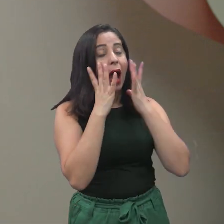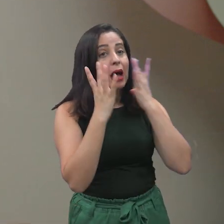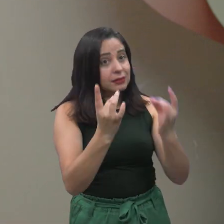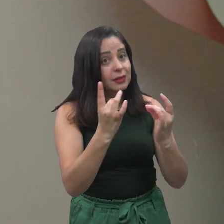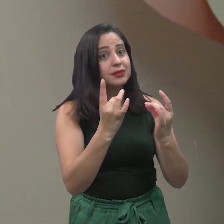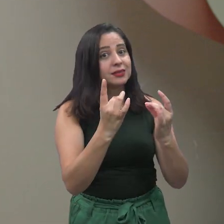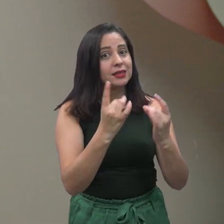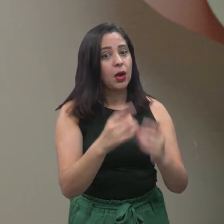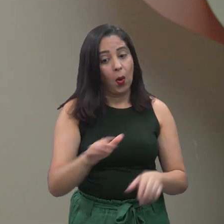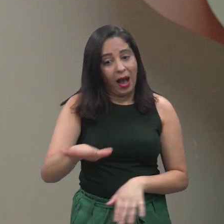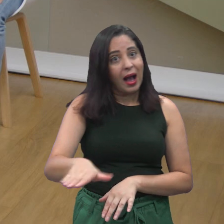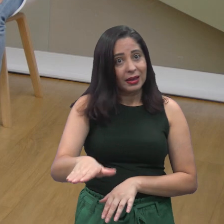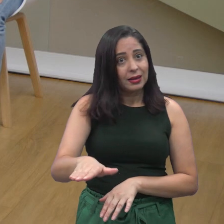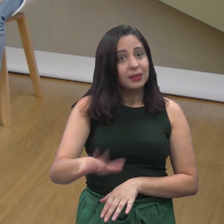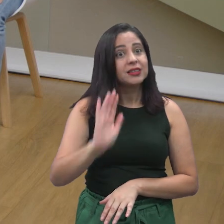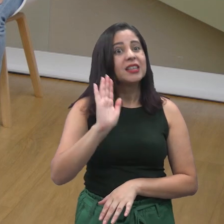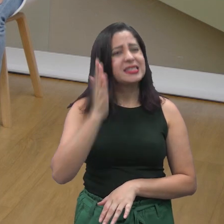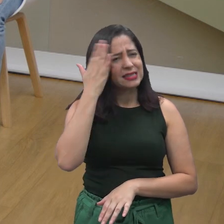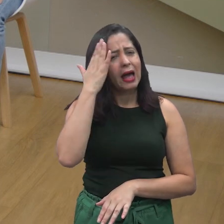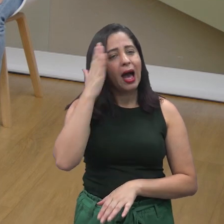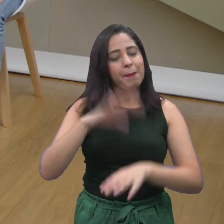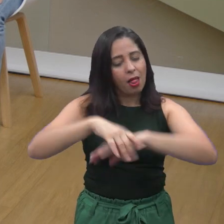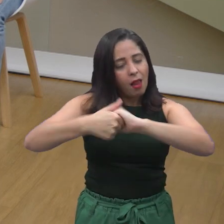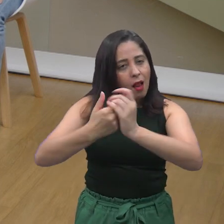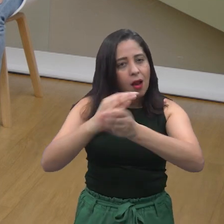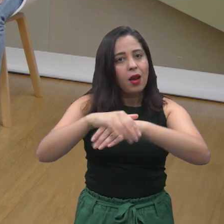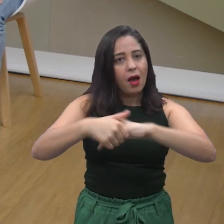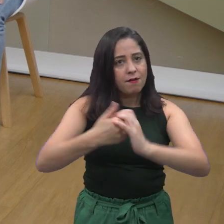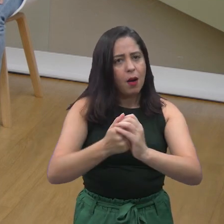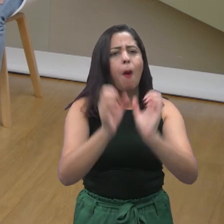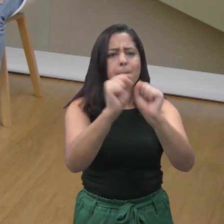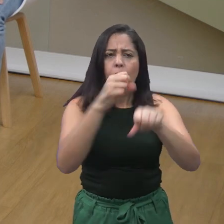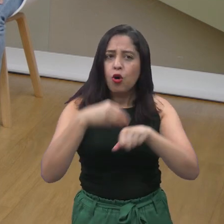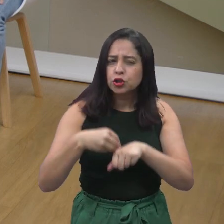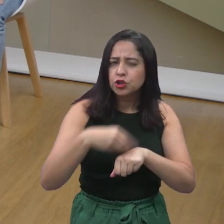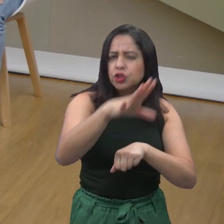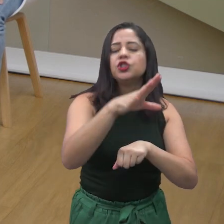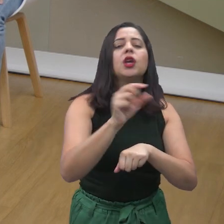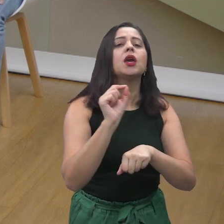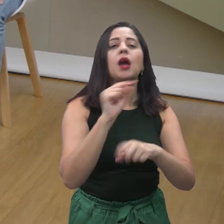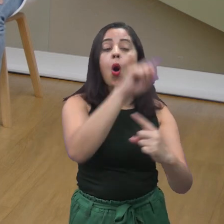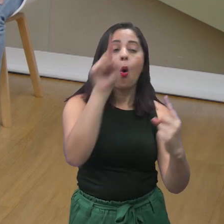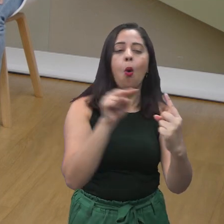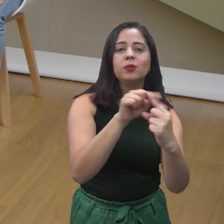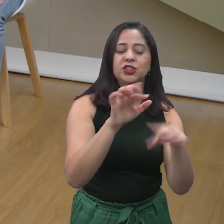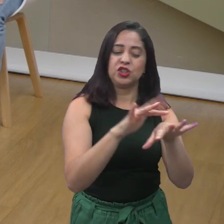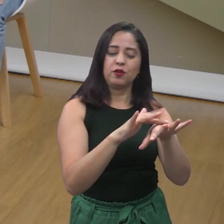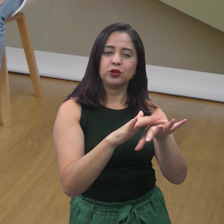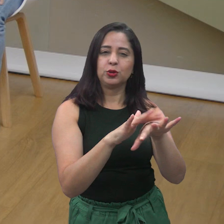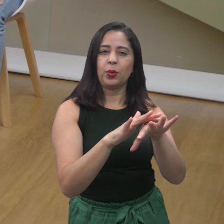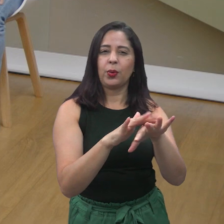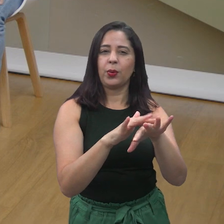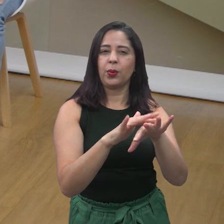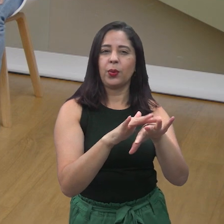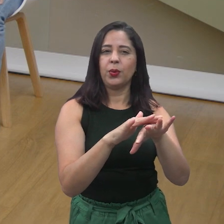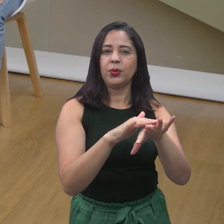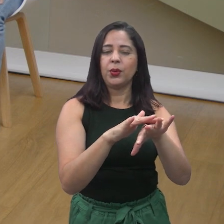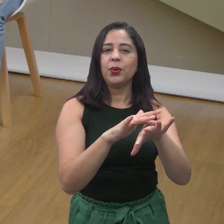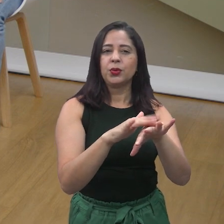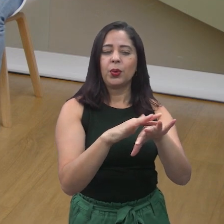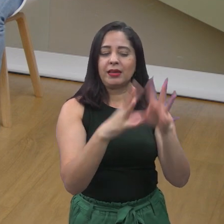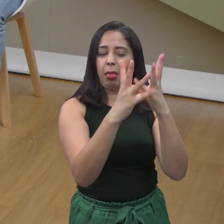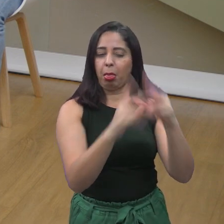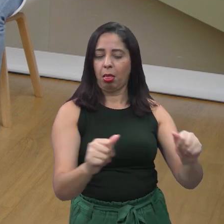precisa lavar as mãozinhas. Mas para a gente concluir, dicas para deixar as síndromes respiratórias longe da nossa casa, das